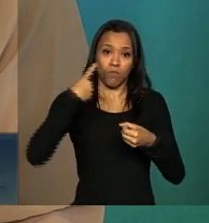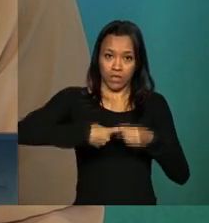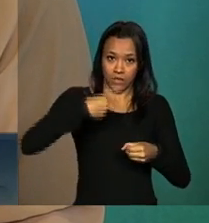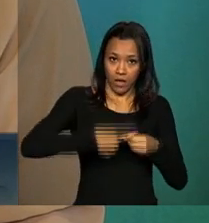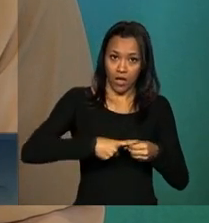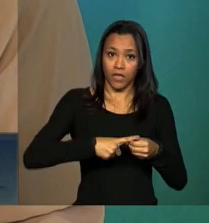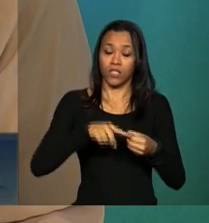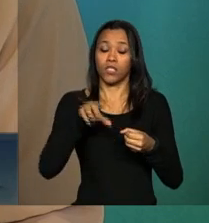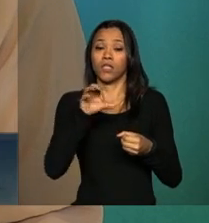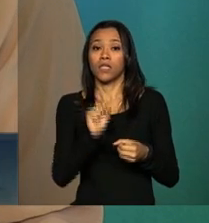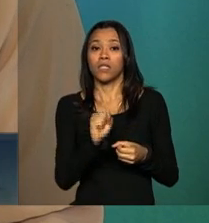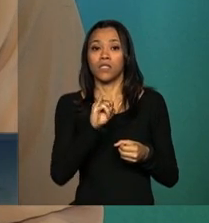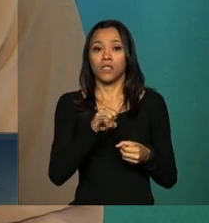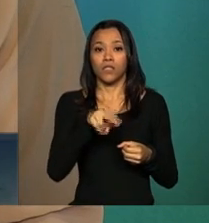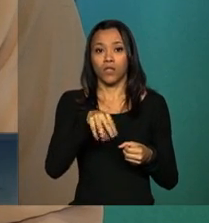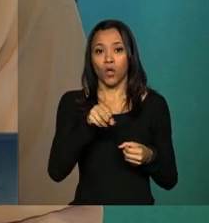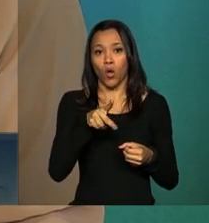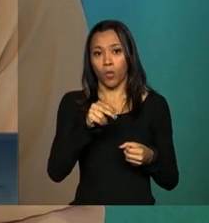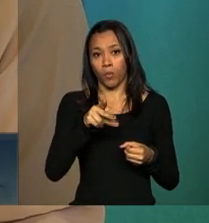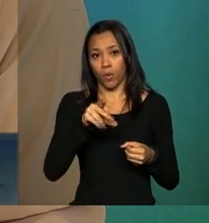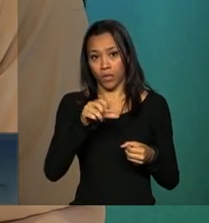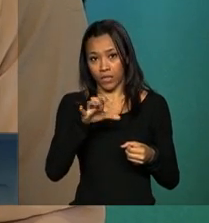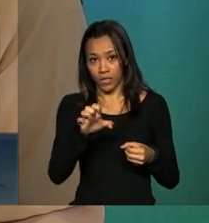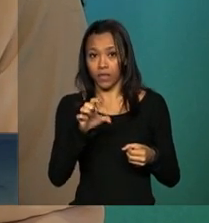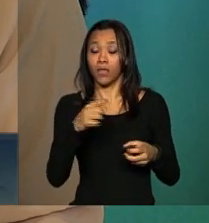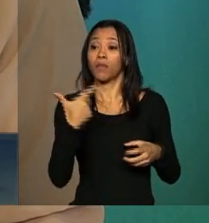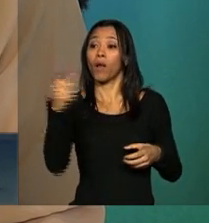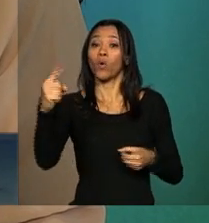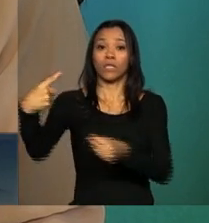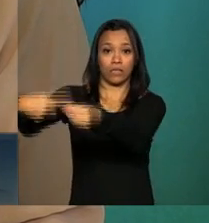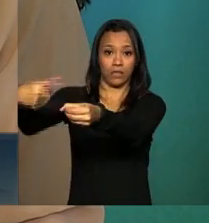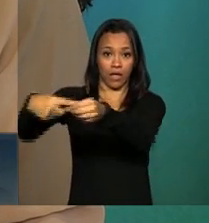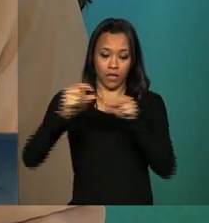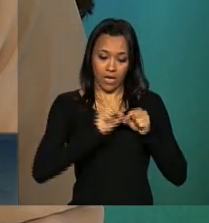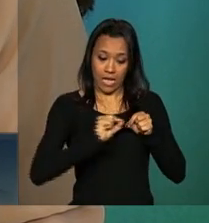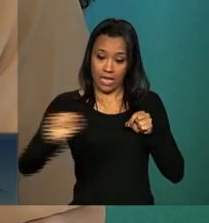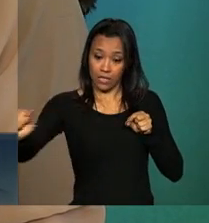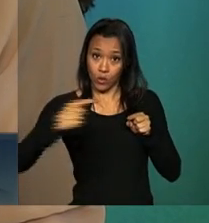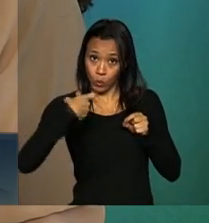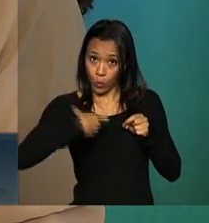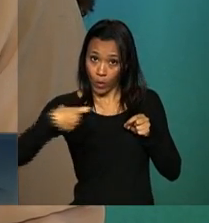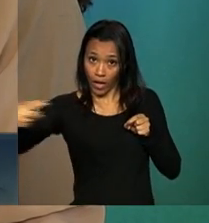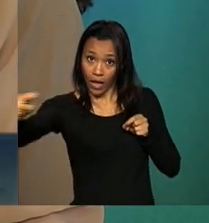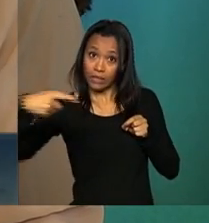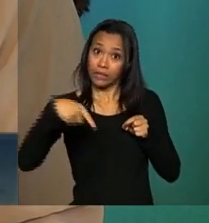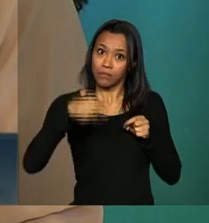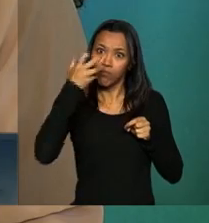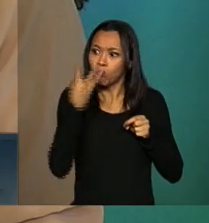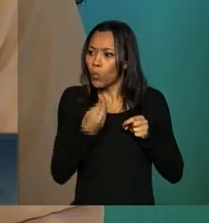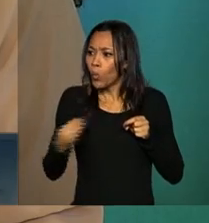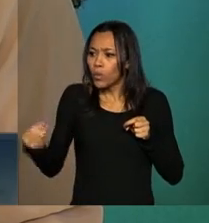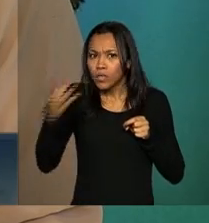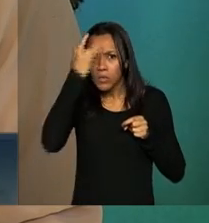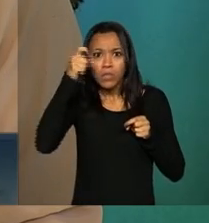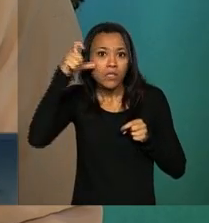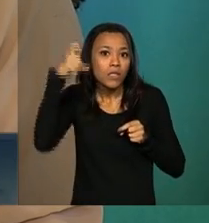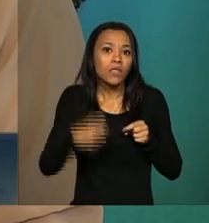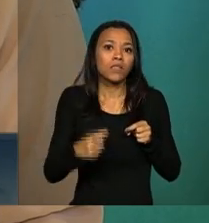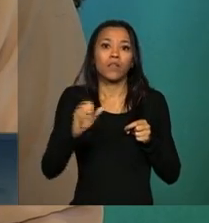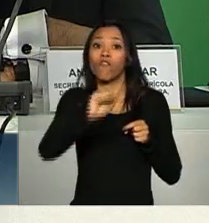é um trecho que está causando muito impacto e interesse em vários grupos no país, inclusive grupos